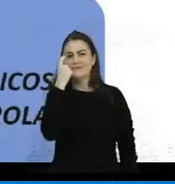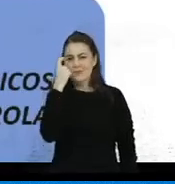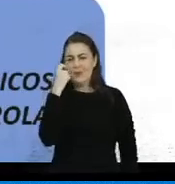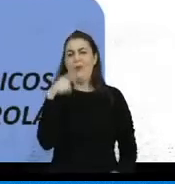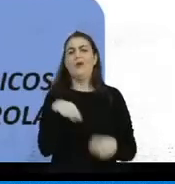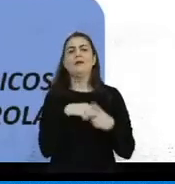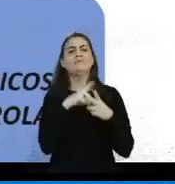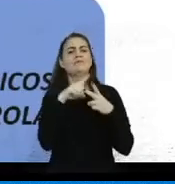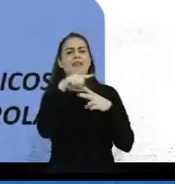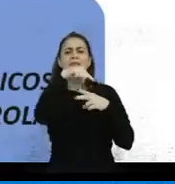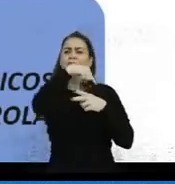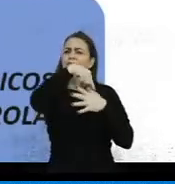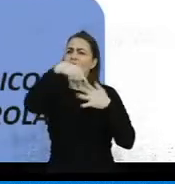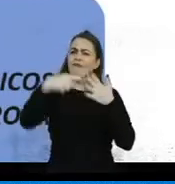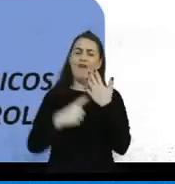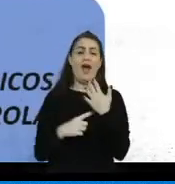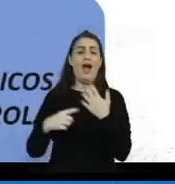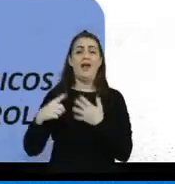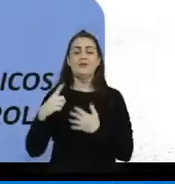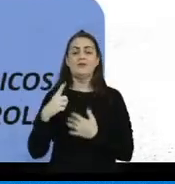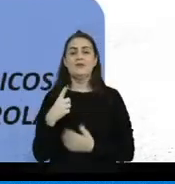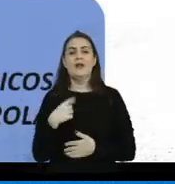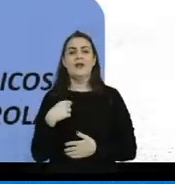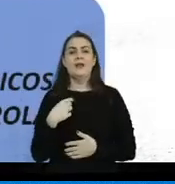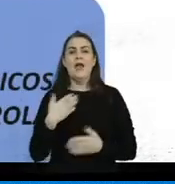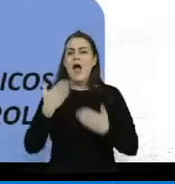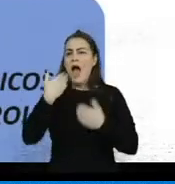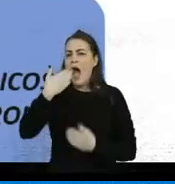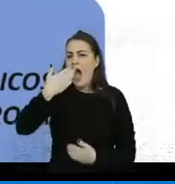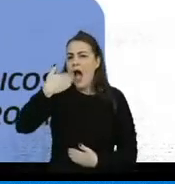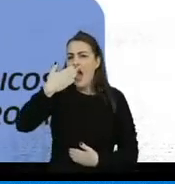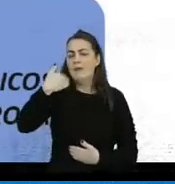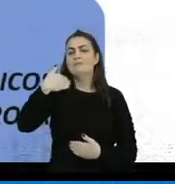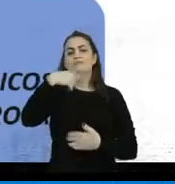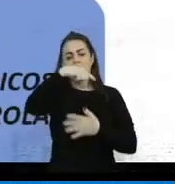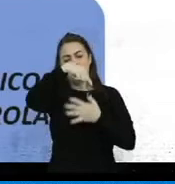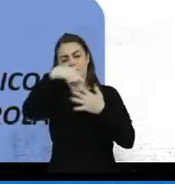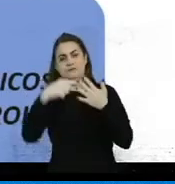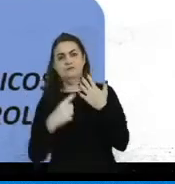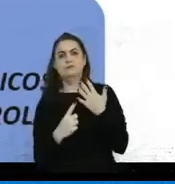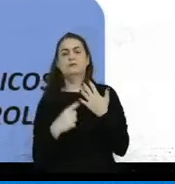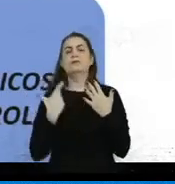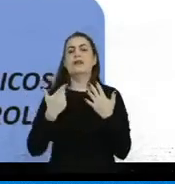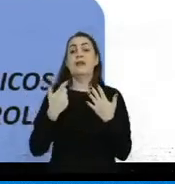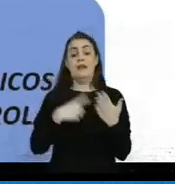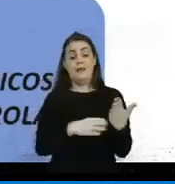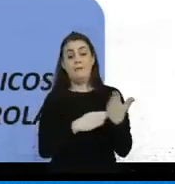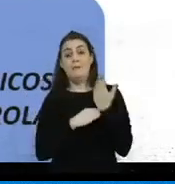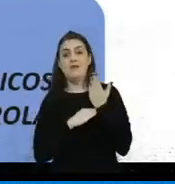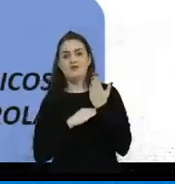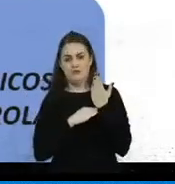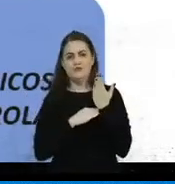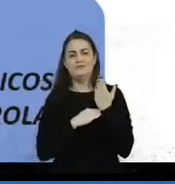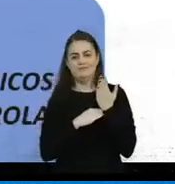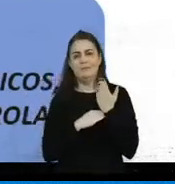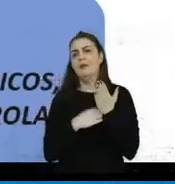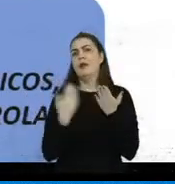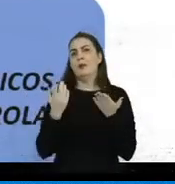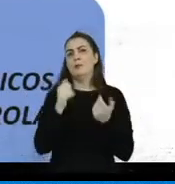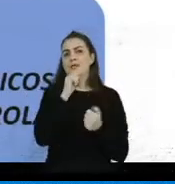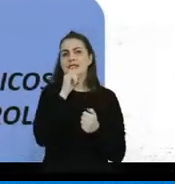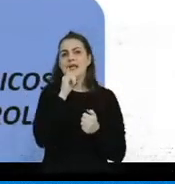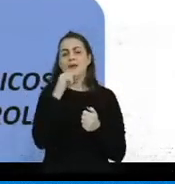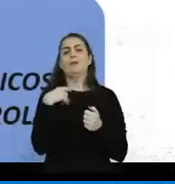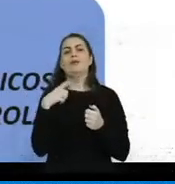esses temperos, essas ervinhas que a gente usa para fazer comida naturais, geralmente são antioxidantes. Aí eu tenho chá verde, né? Eu